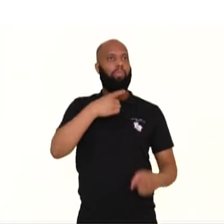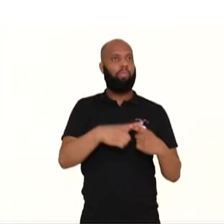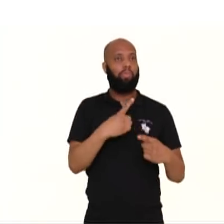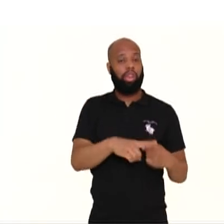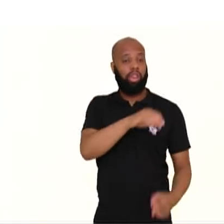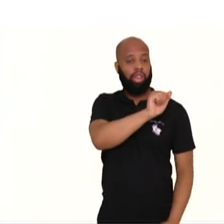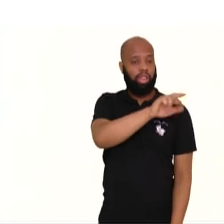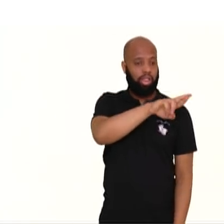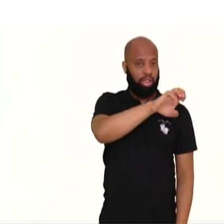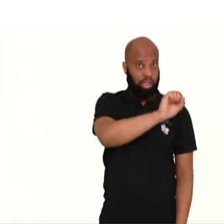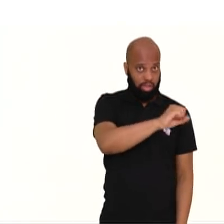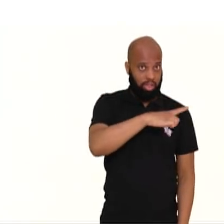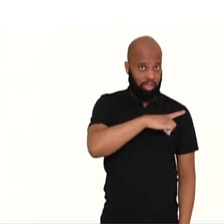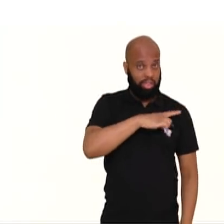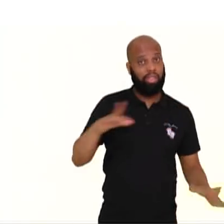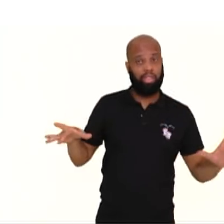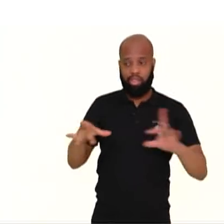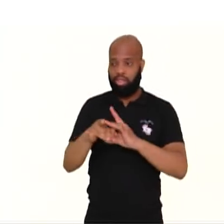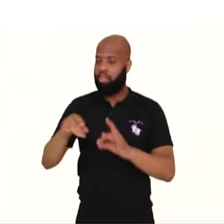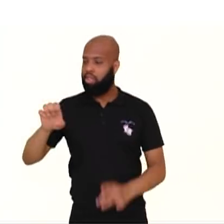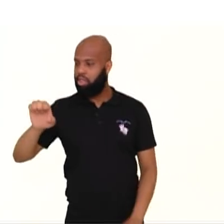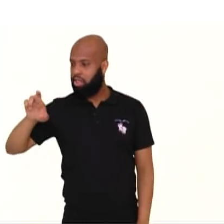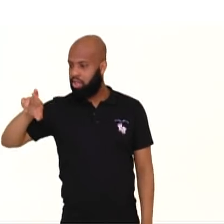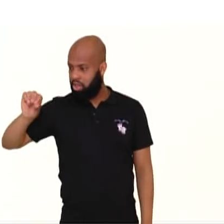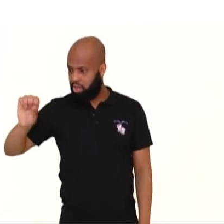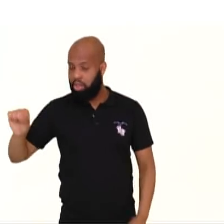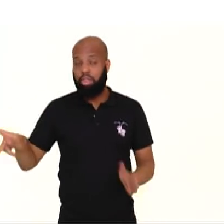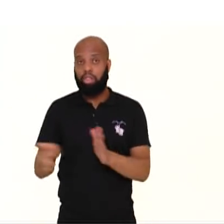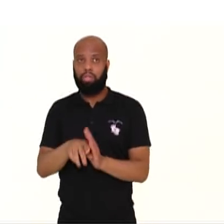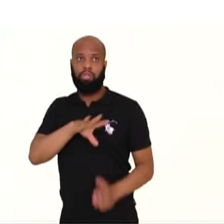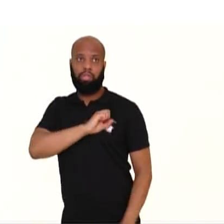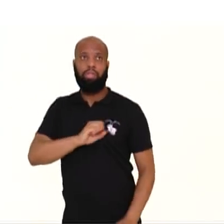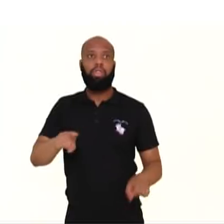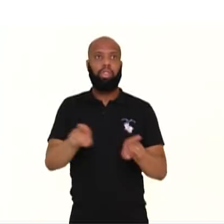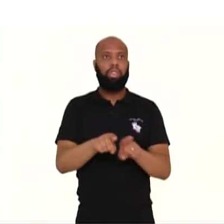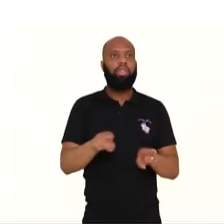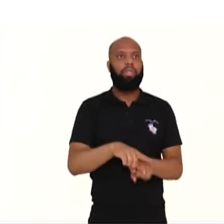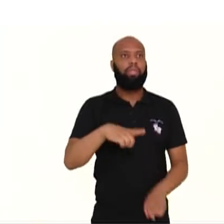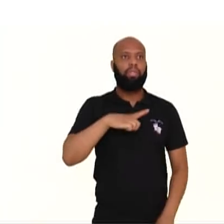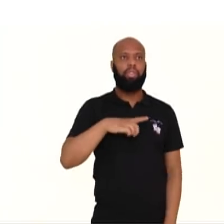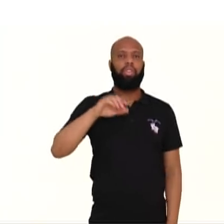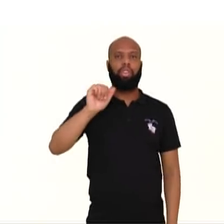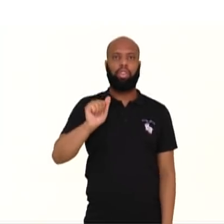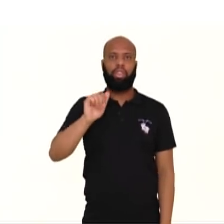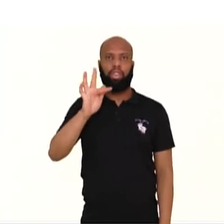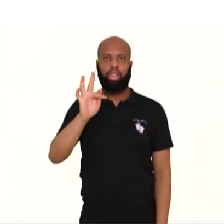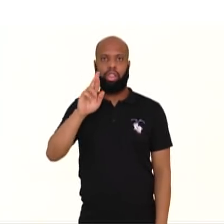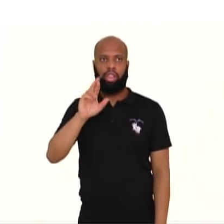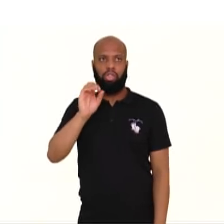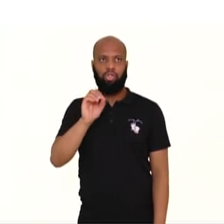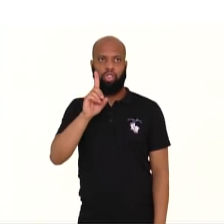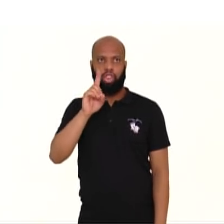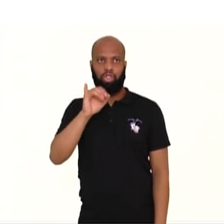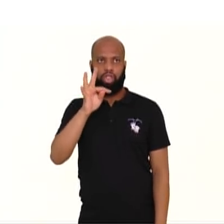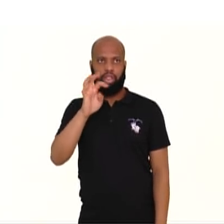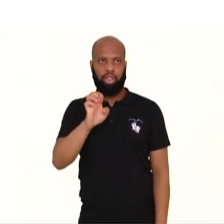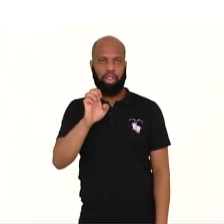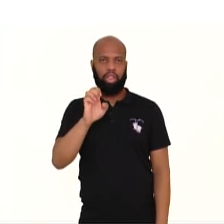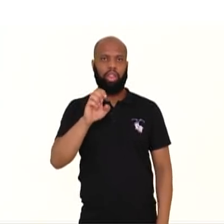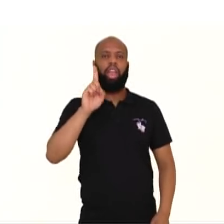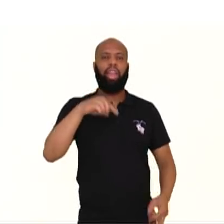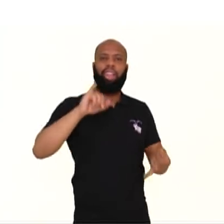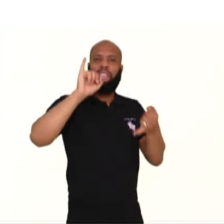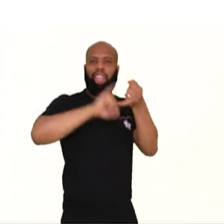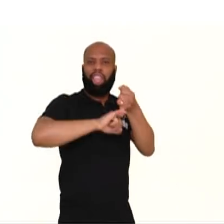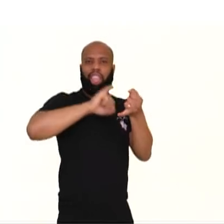estava também muito ligado a Eros, o deus do amor, e também a Afrodite, de quem ele era amante. Afrodite, a deusa do amor